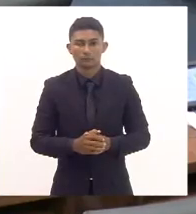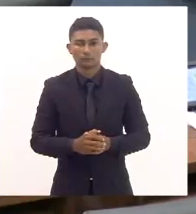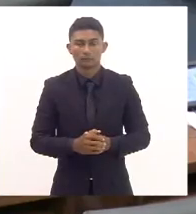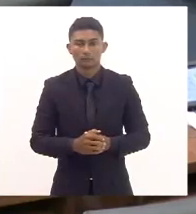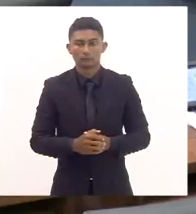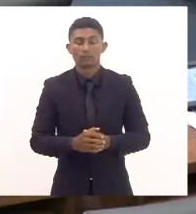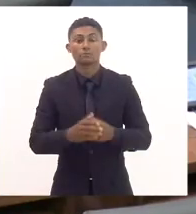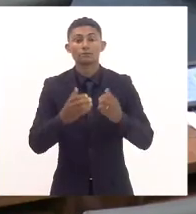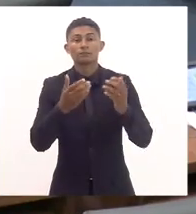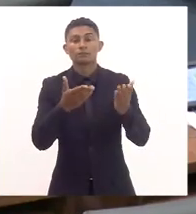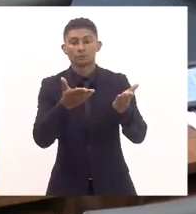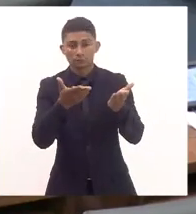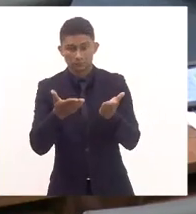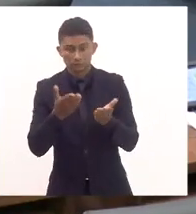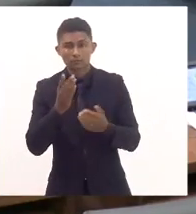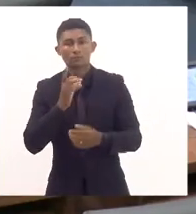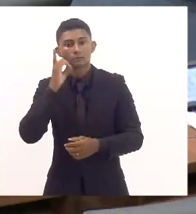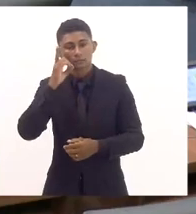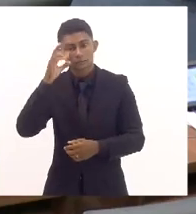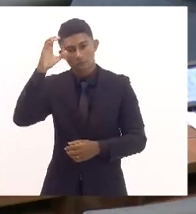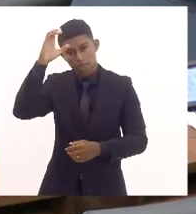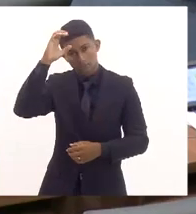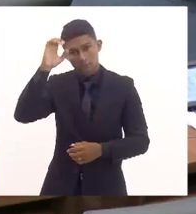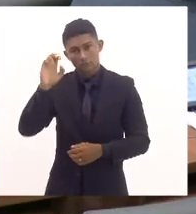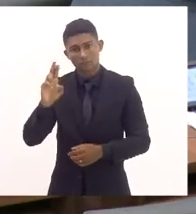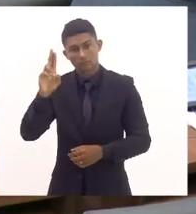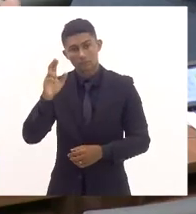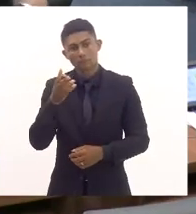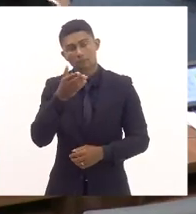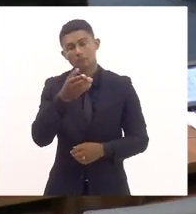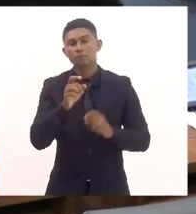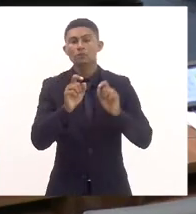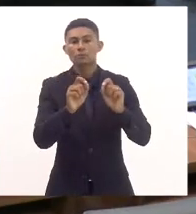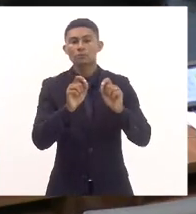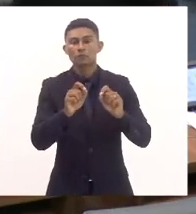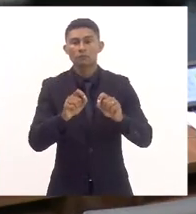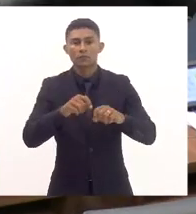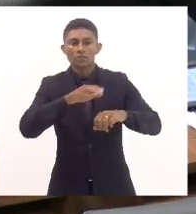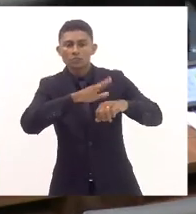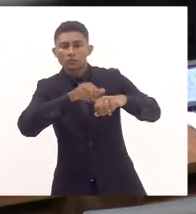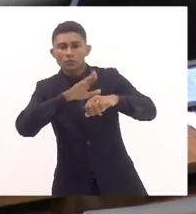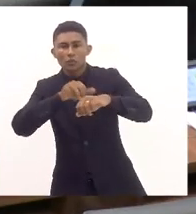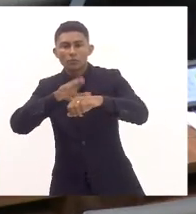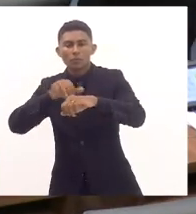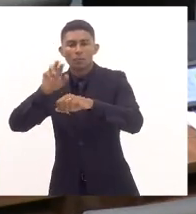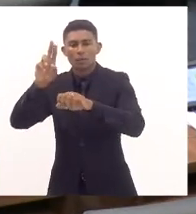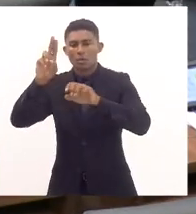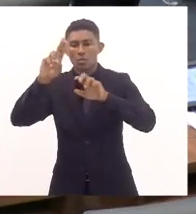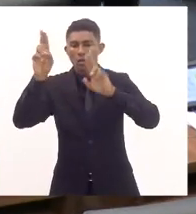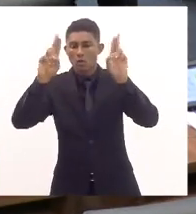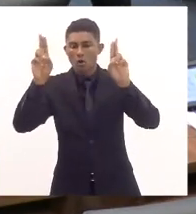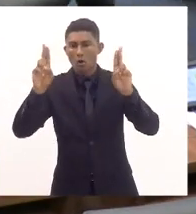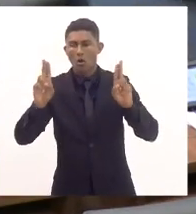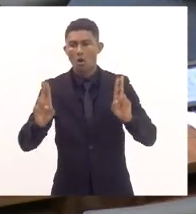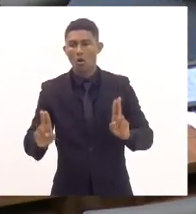eu convido a deputada tia Ju para proceder a chamada nominal